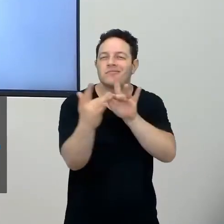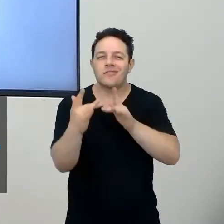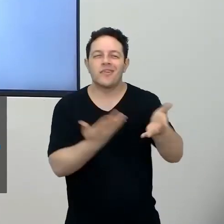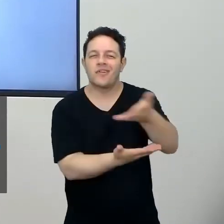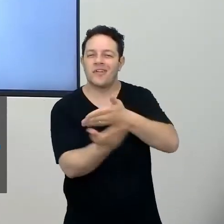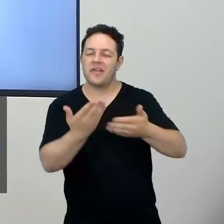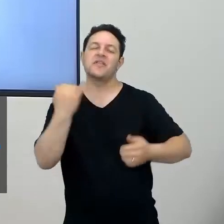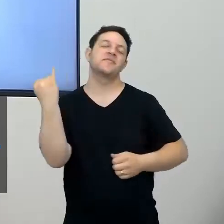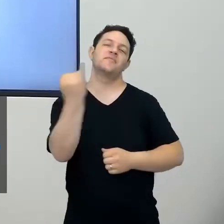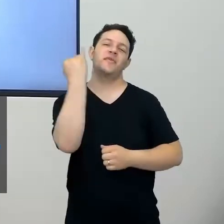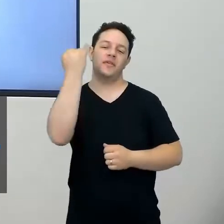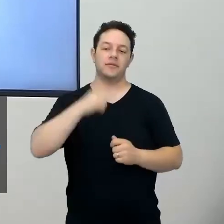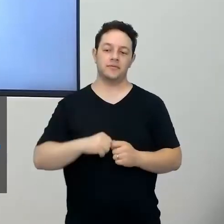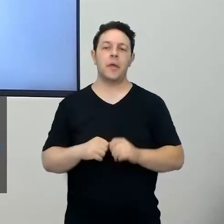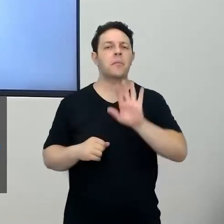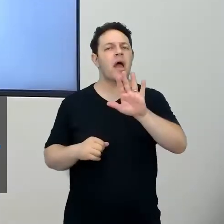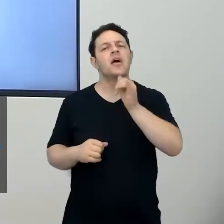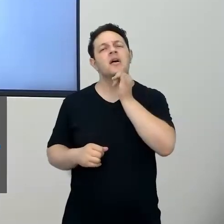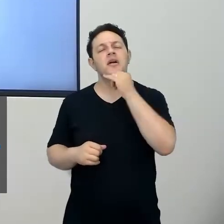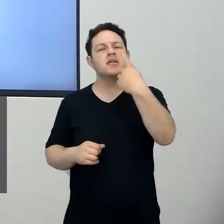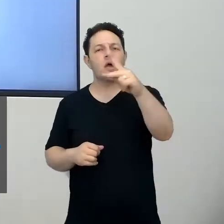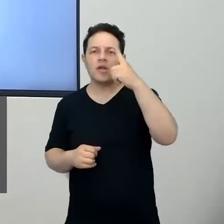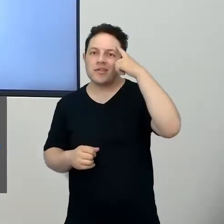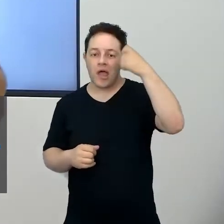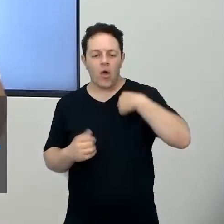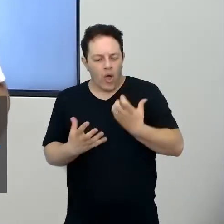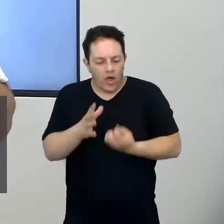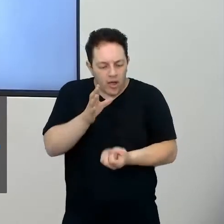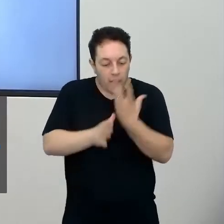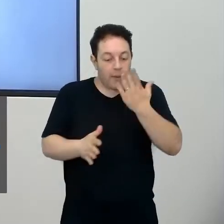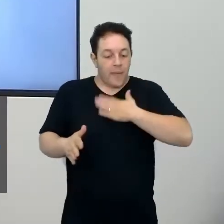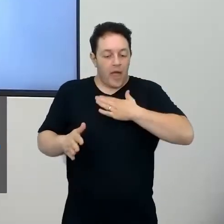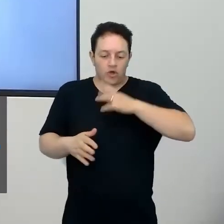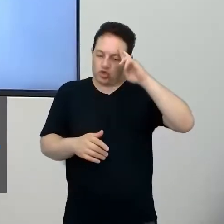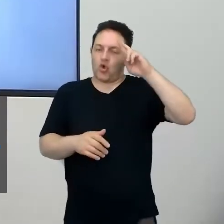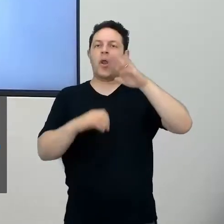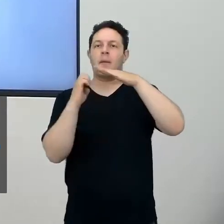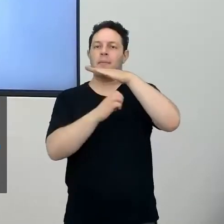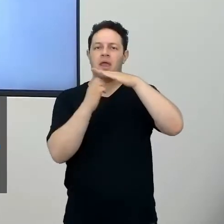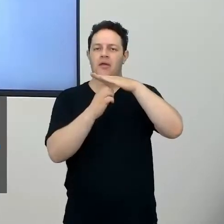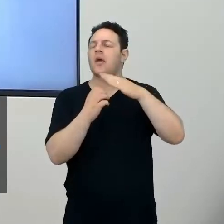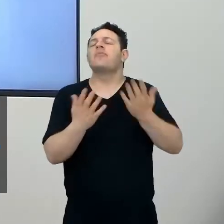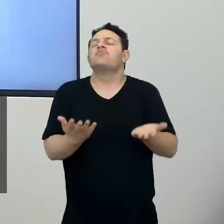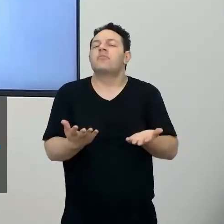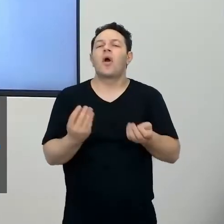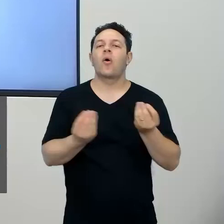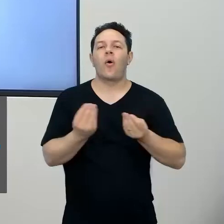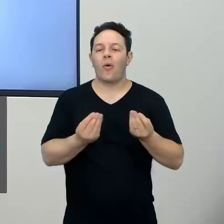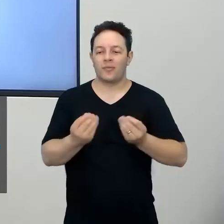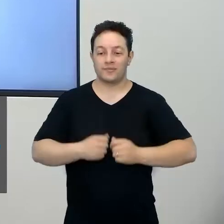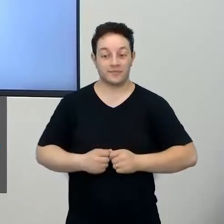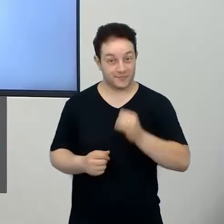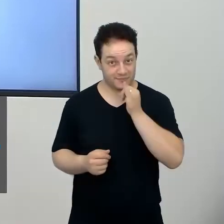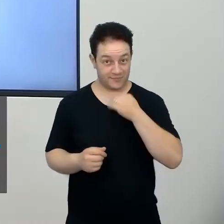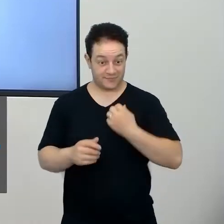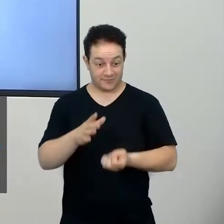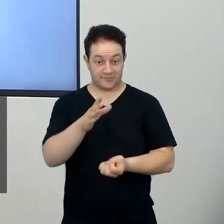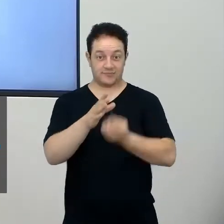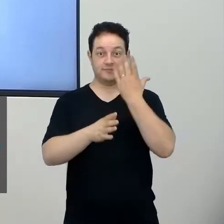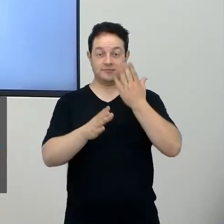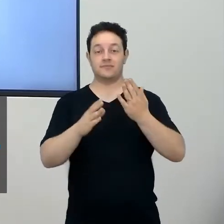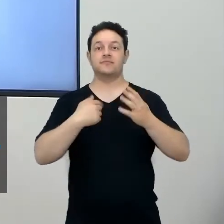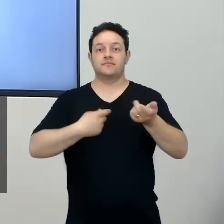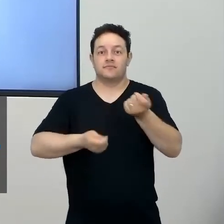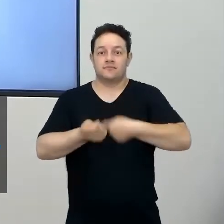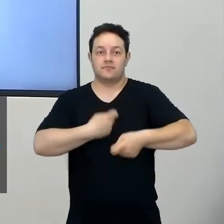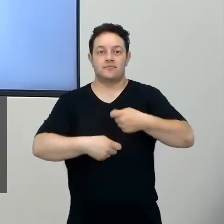Agora, se a sua ideia é montar uma empresa mesmo, o que isso tem a ver? Ora, quando nós vamos montar um negócio, é